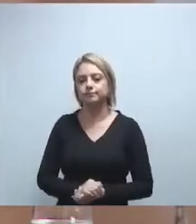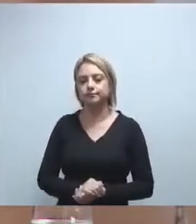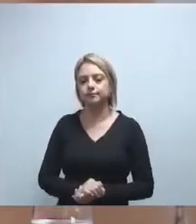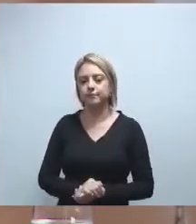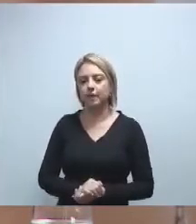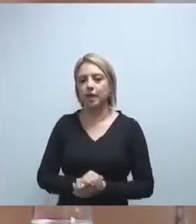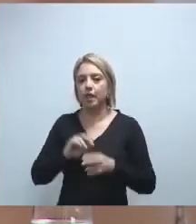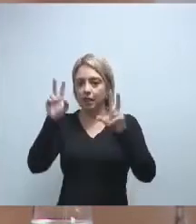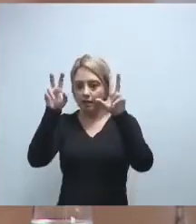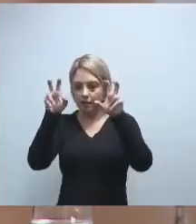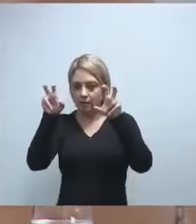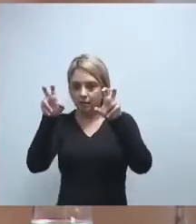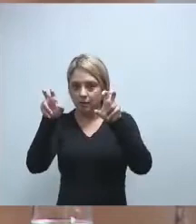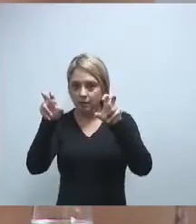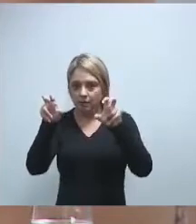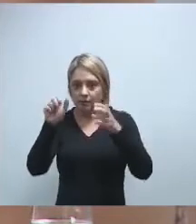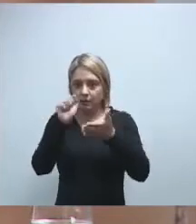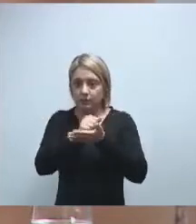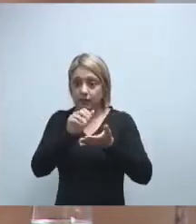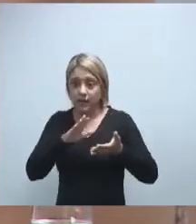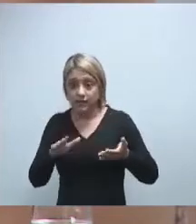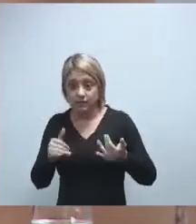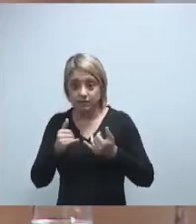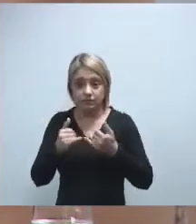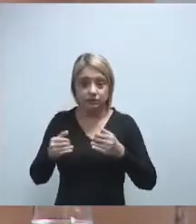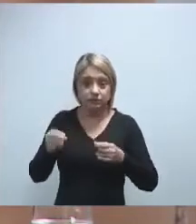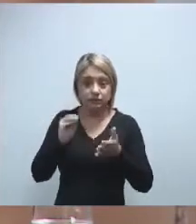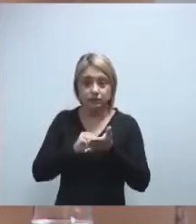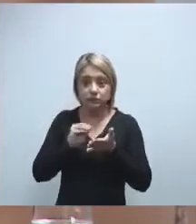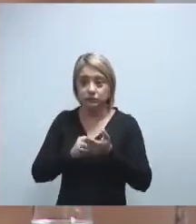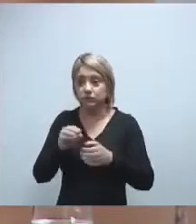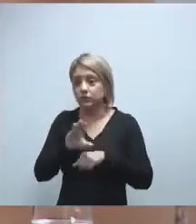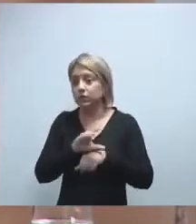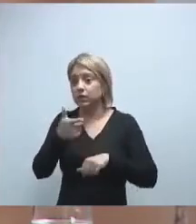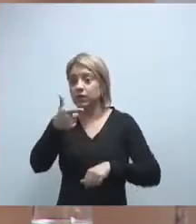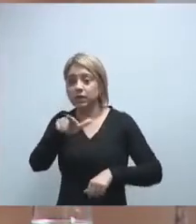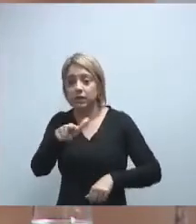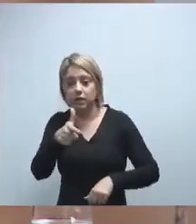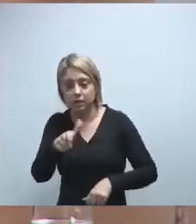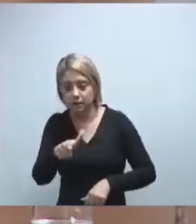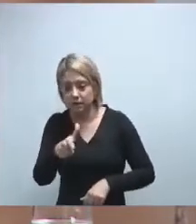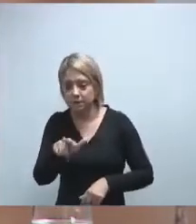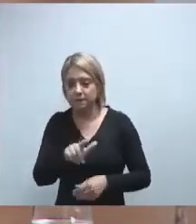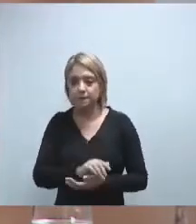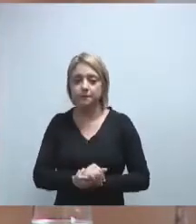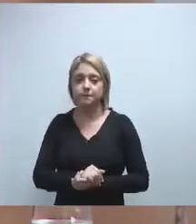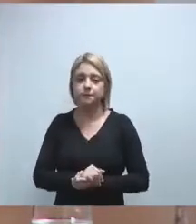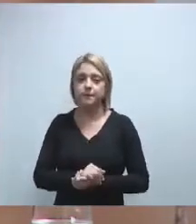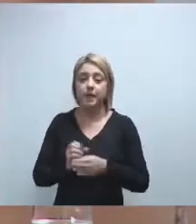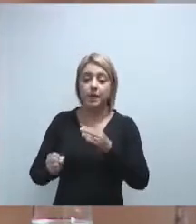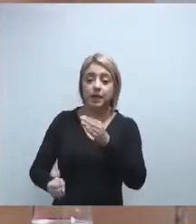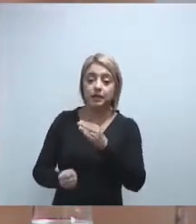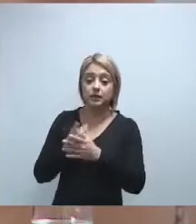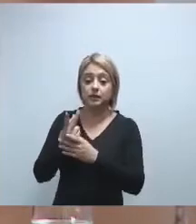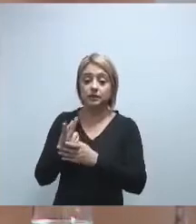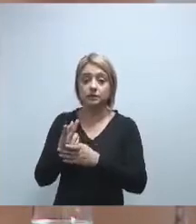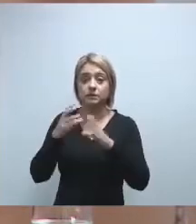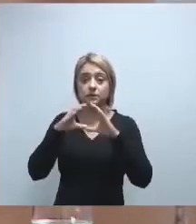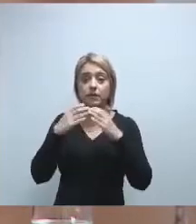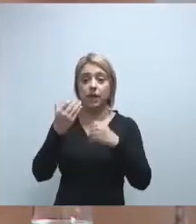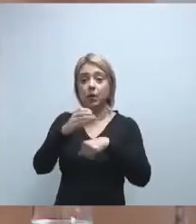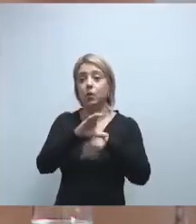deixar o assunto de uma ação direta de inconstitucionalidade que não existia isso é criação da